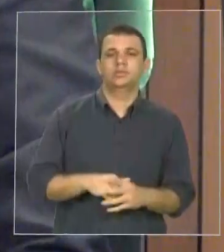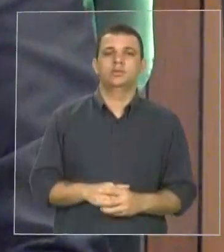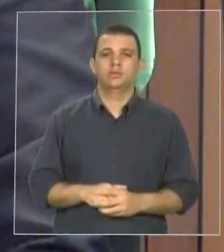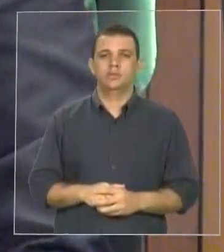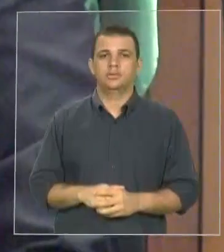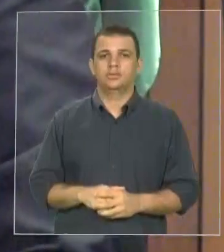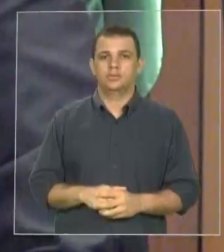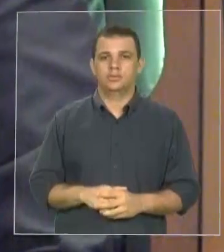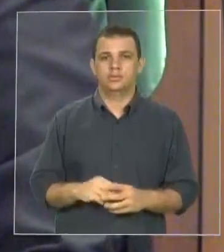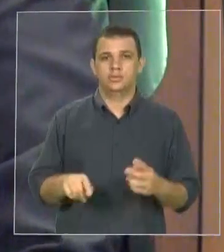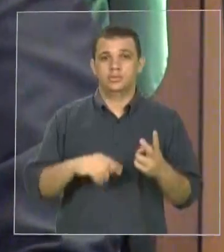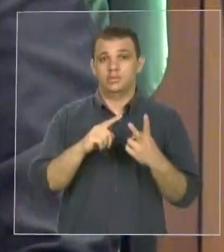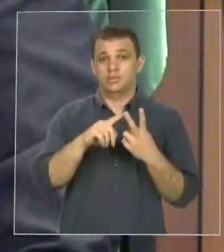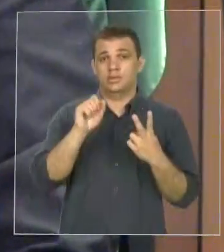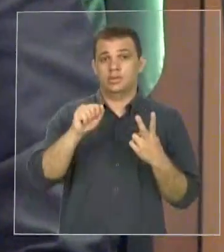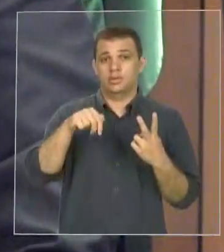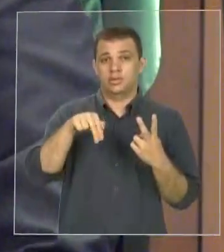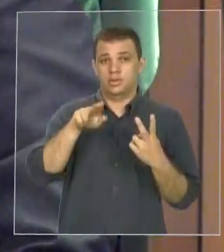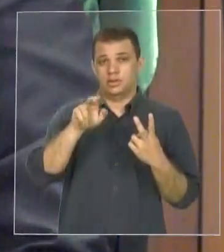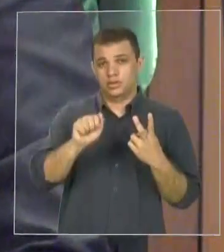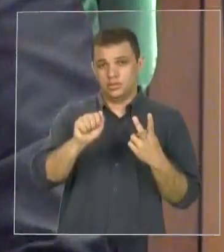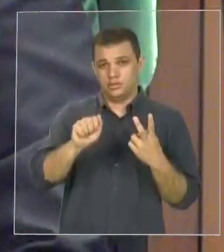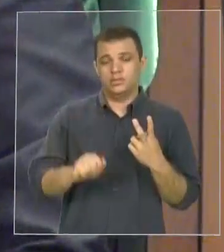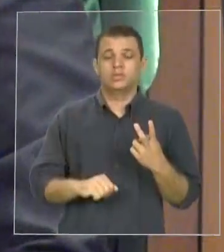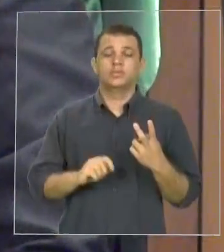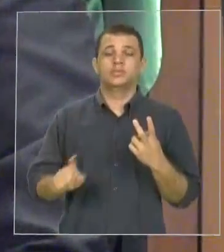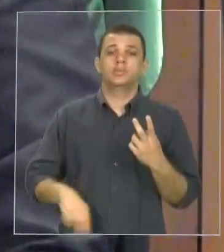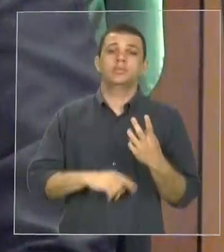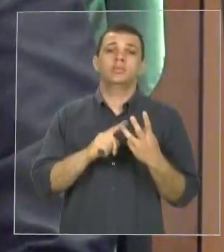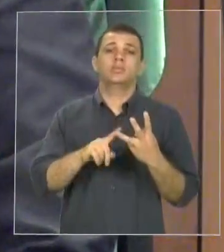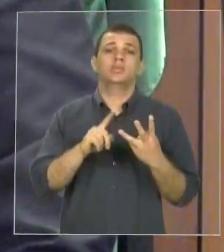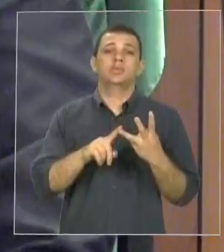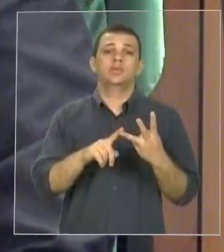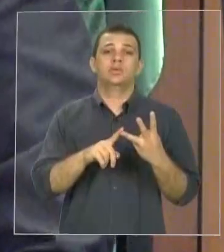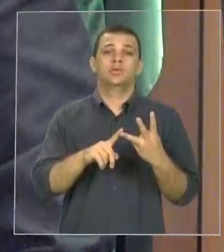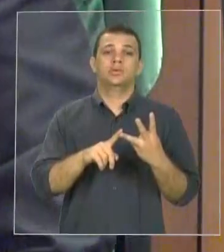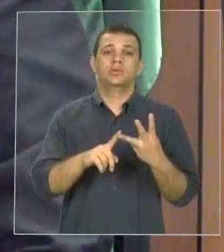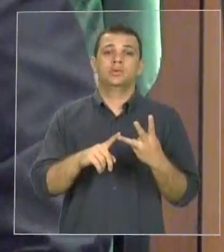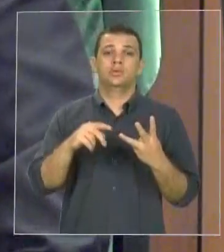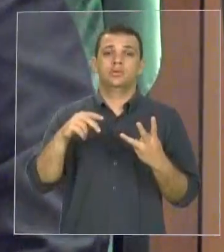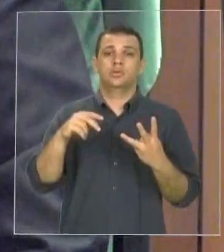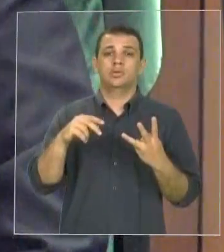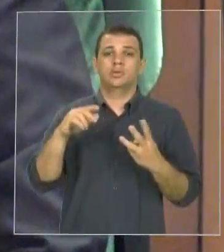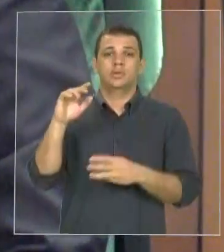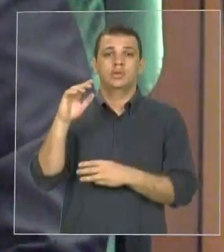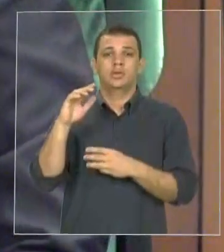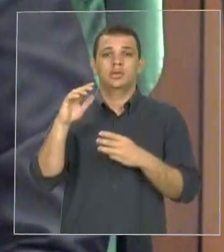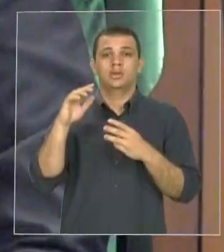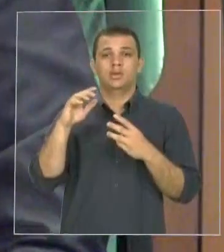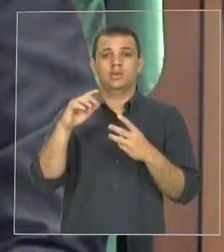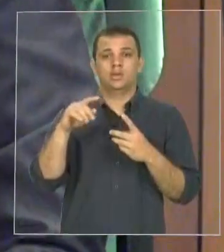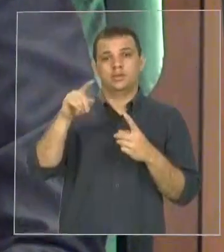o Instituto Aqua, o Instituto Natureza e Cidadania, que é o ICN,